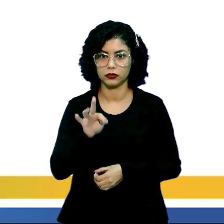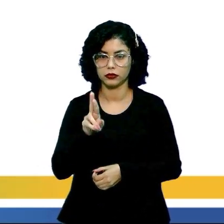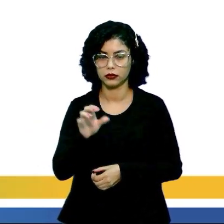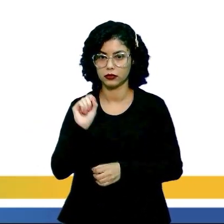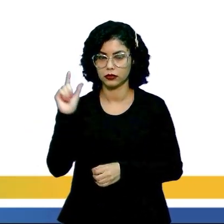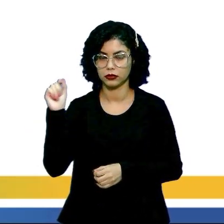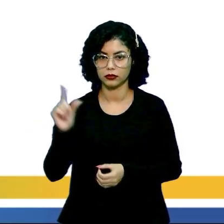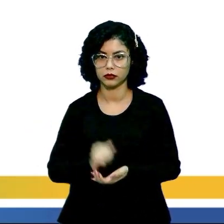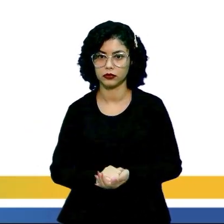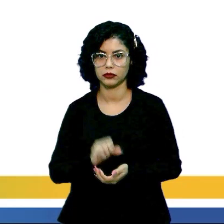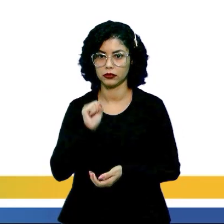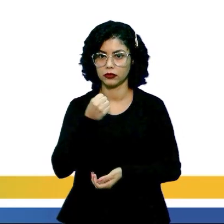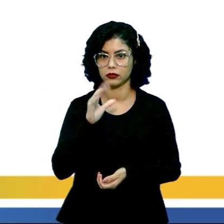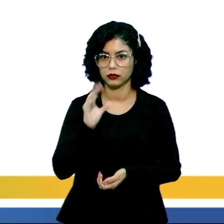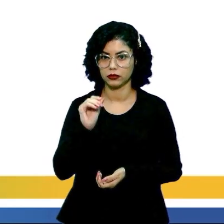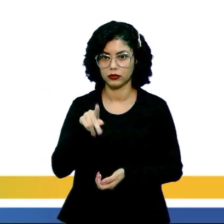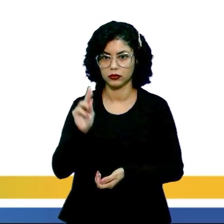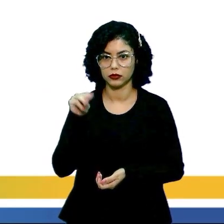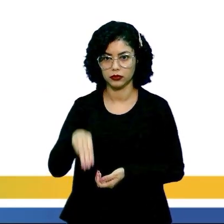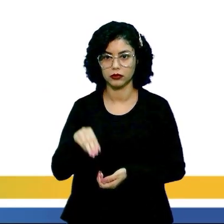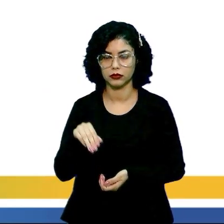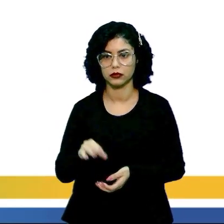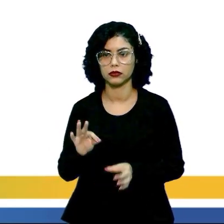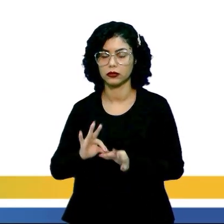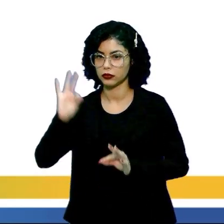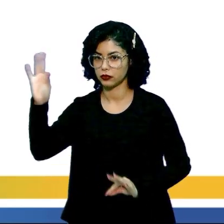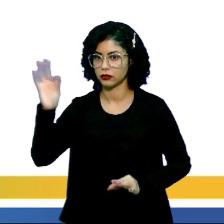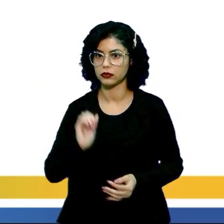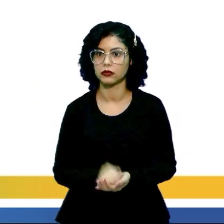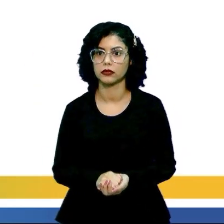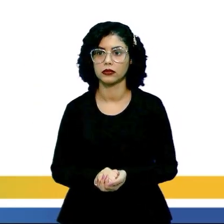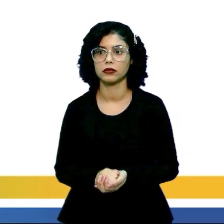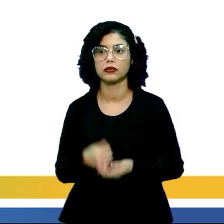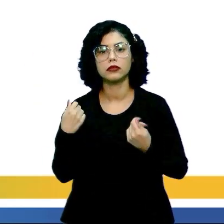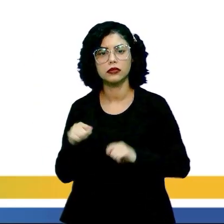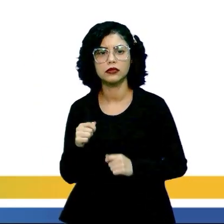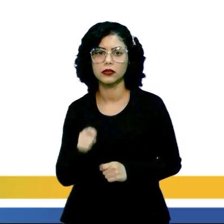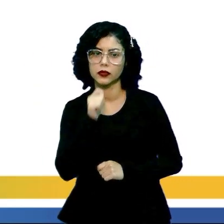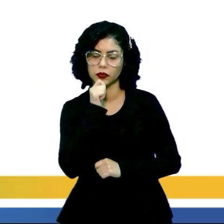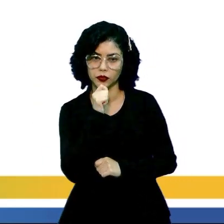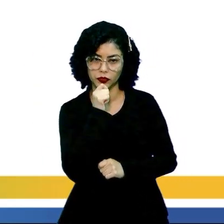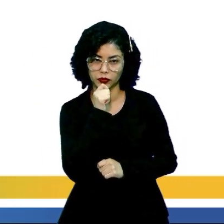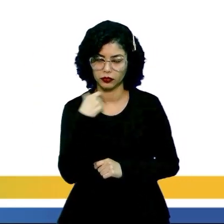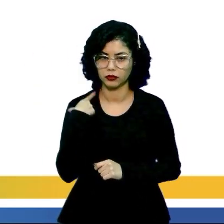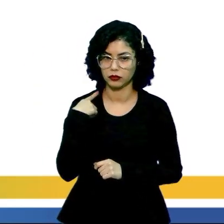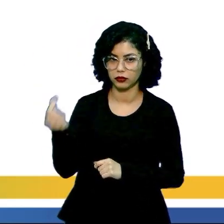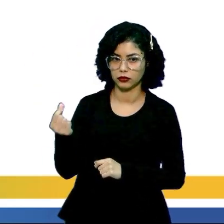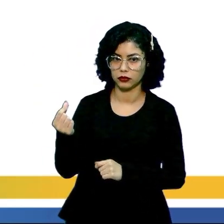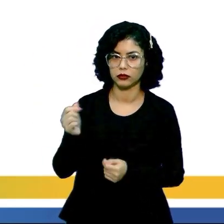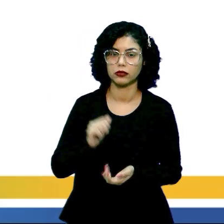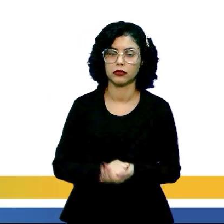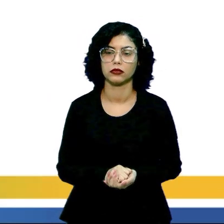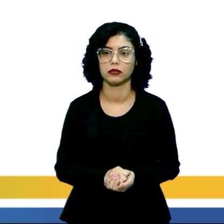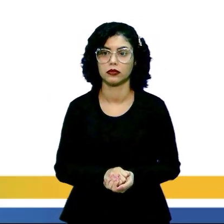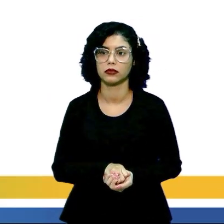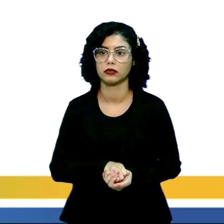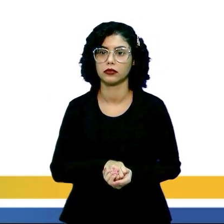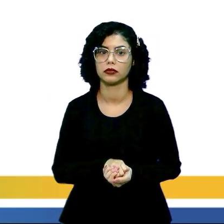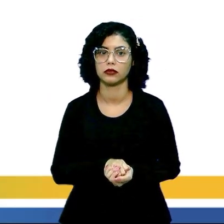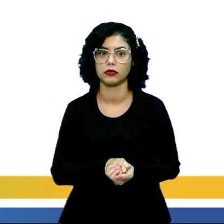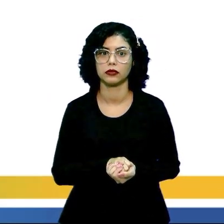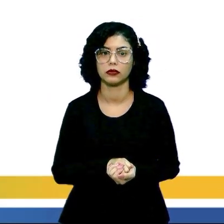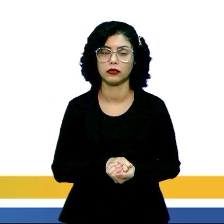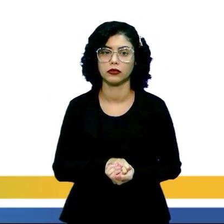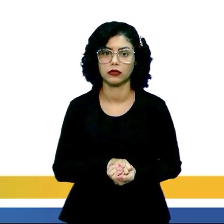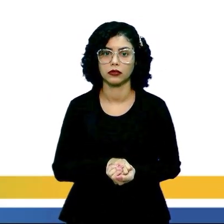Estrela, fica a 80 km do seu destino. Ele pretende partir com o tanque,